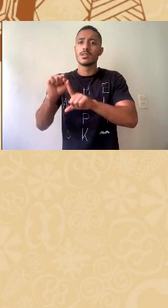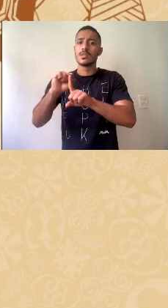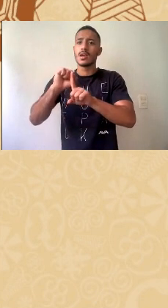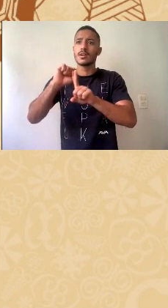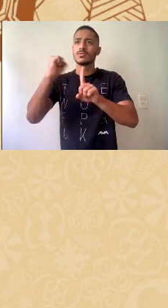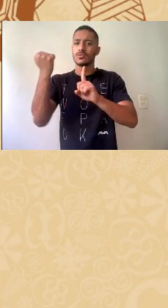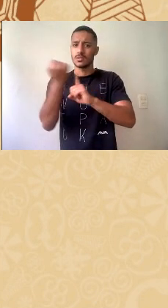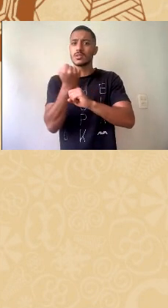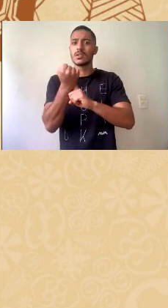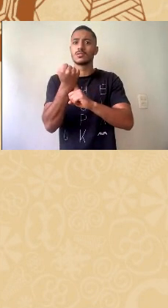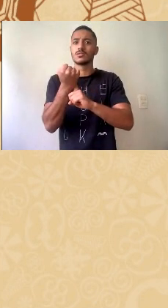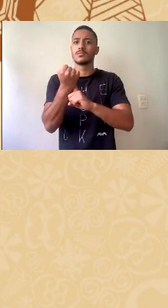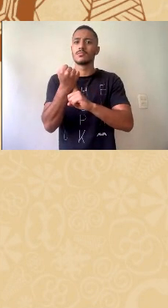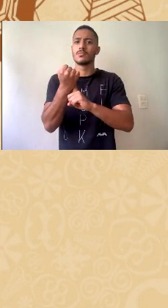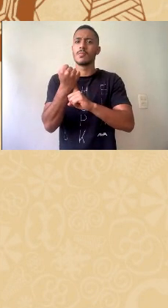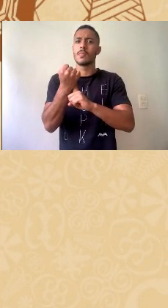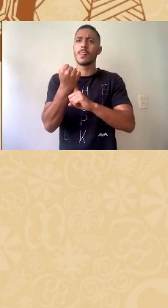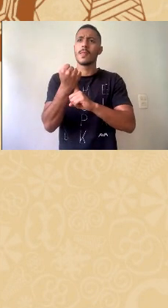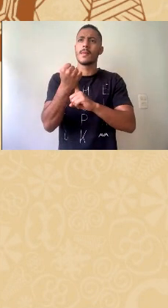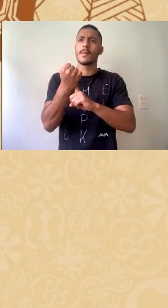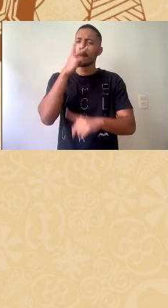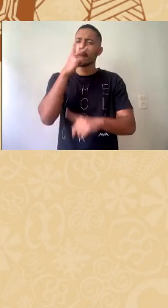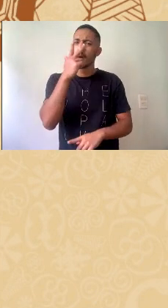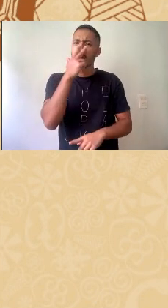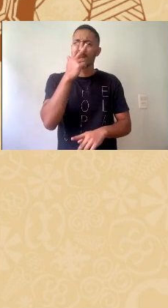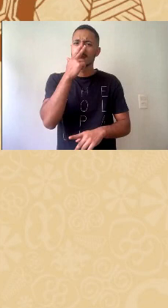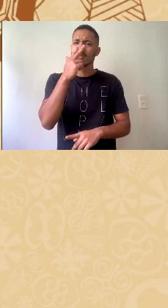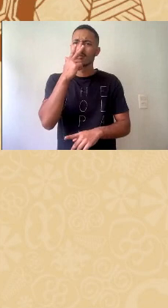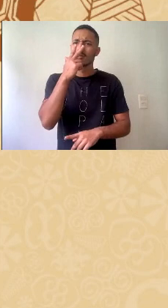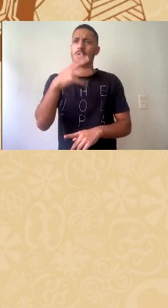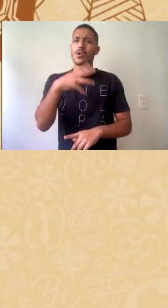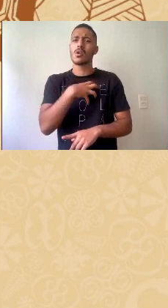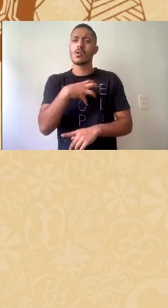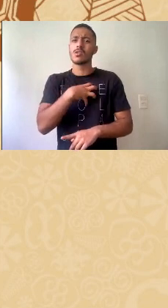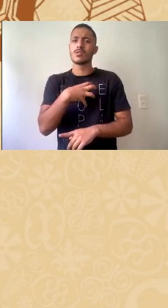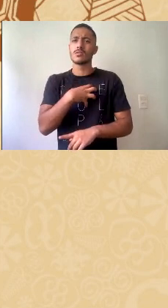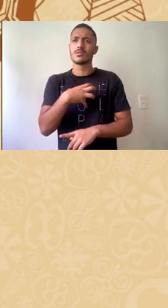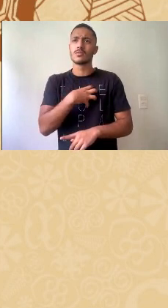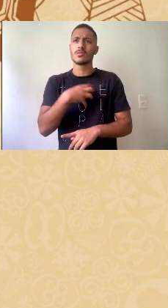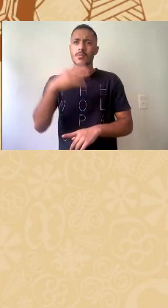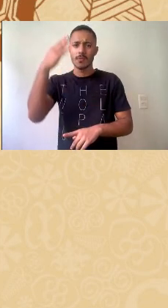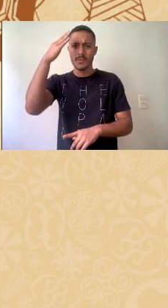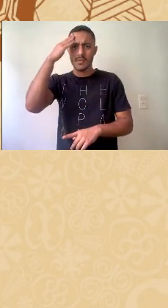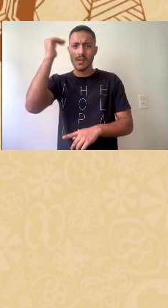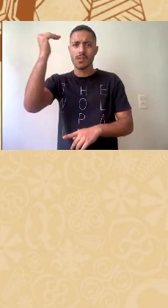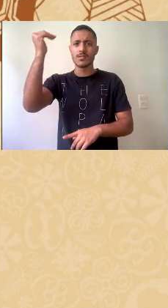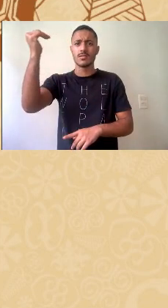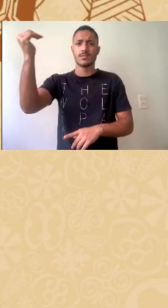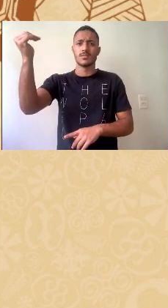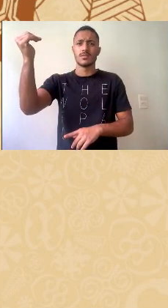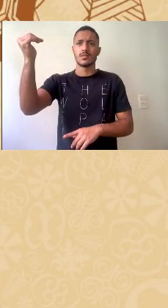Me parece uma forma sofisticada do ponto de vista racional,